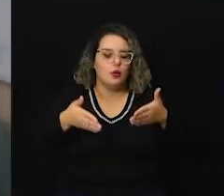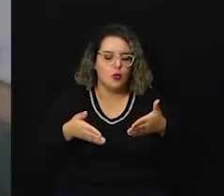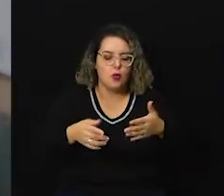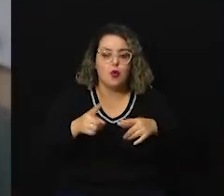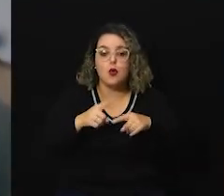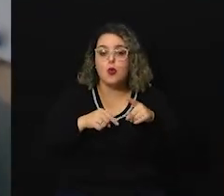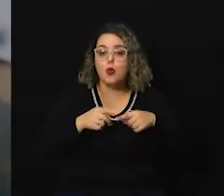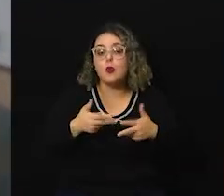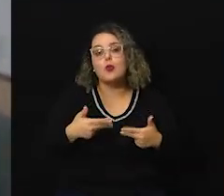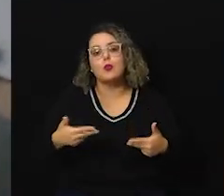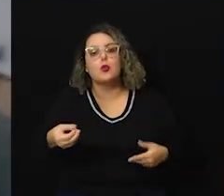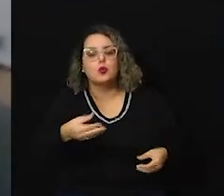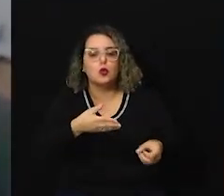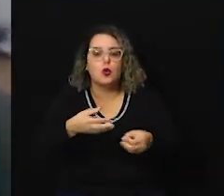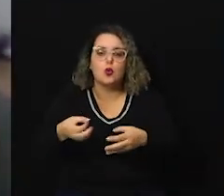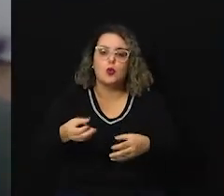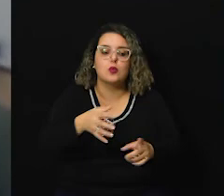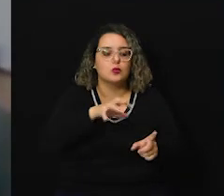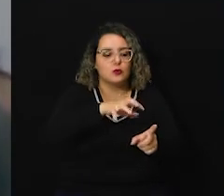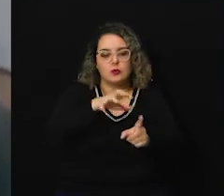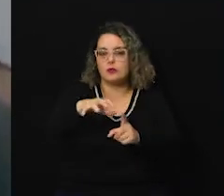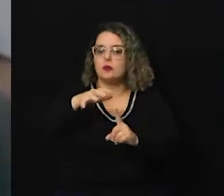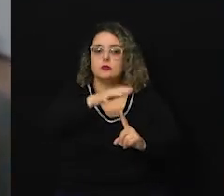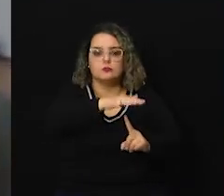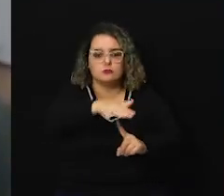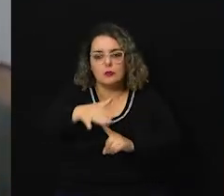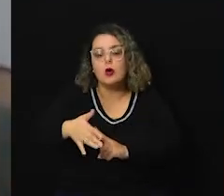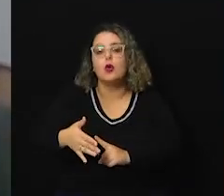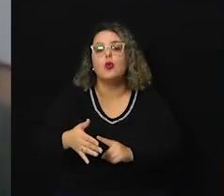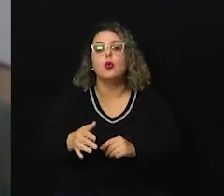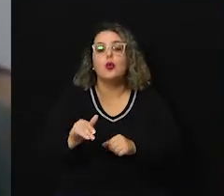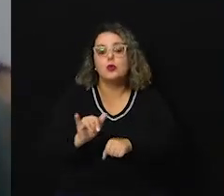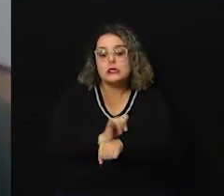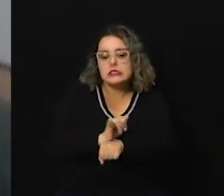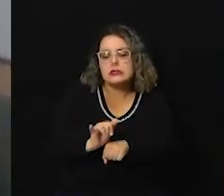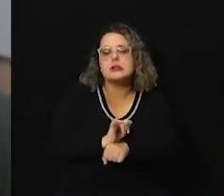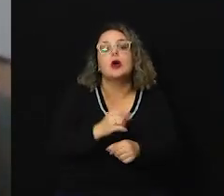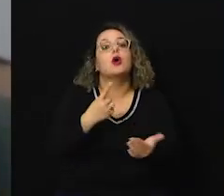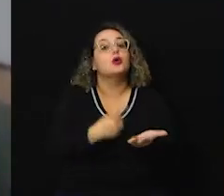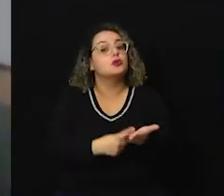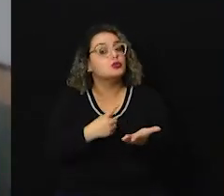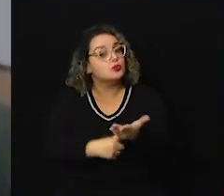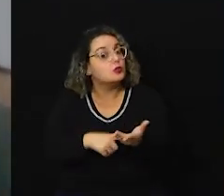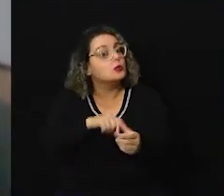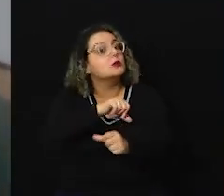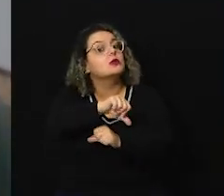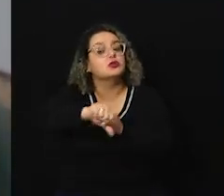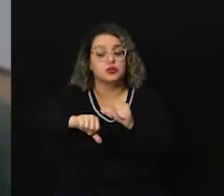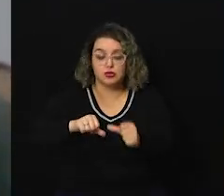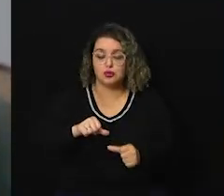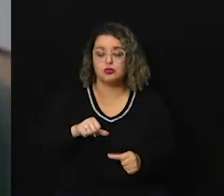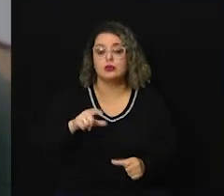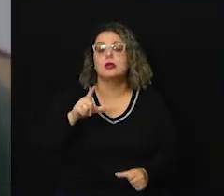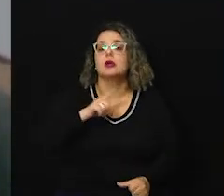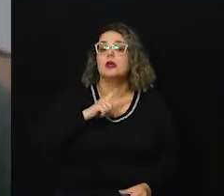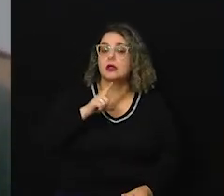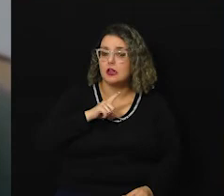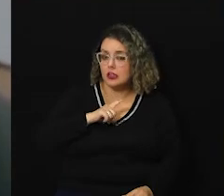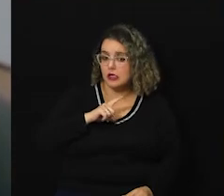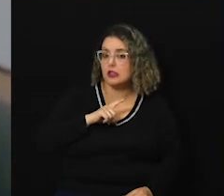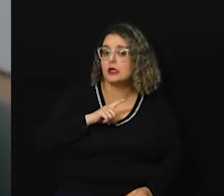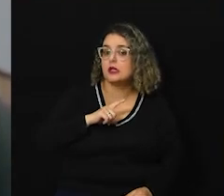produzir de uma forma mais moderna sem Impacto buscando as ferramentas se comprometendo com a mudança existe